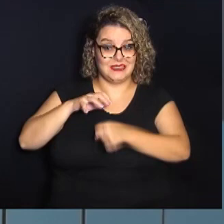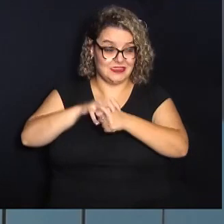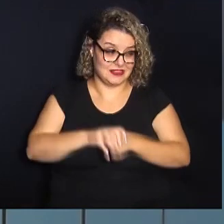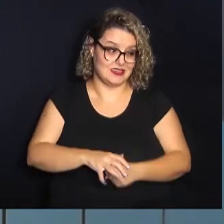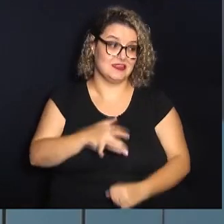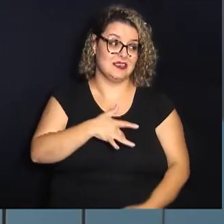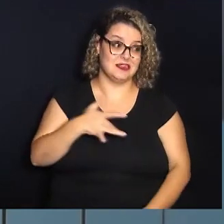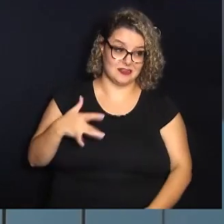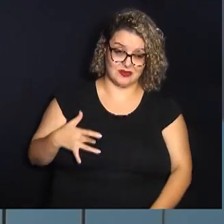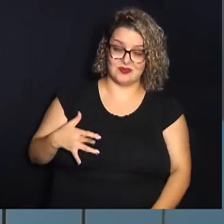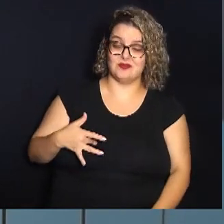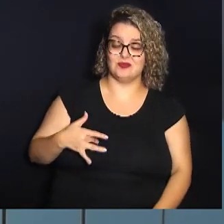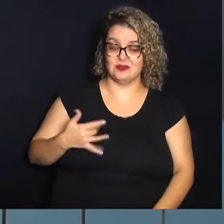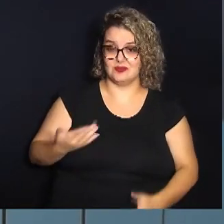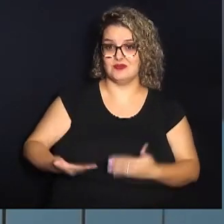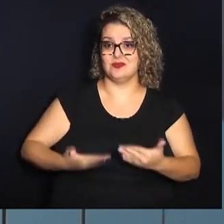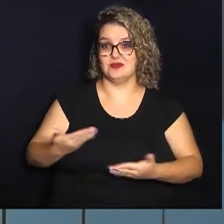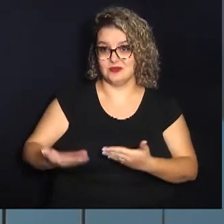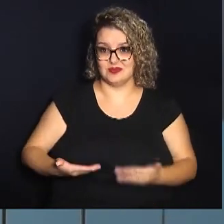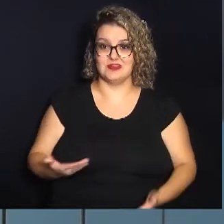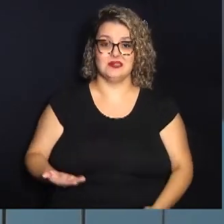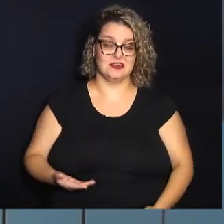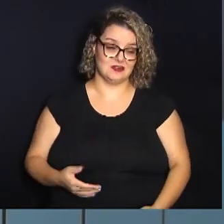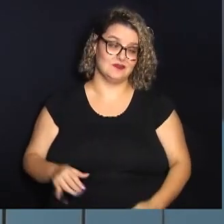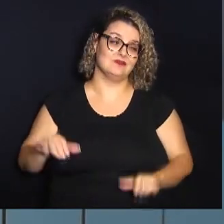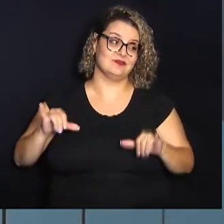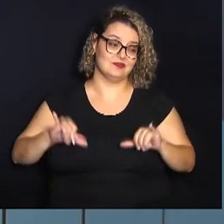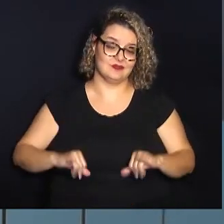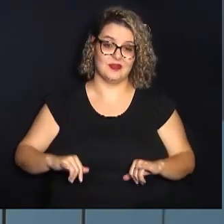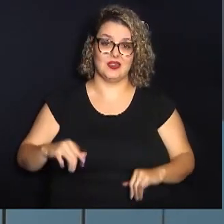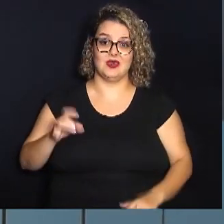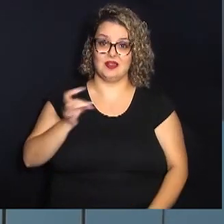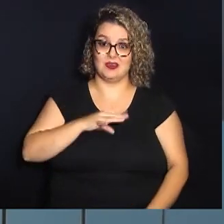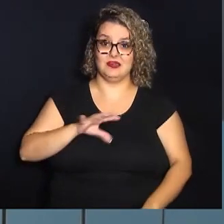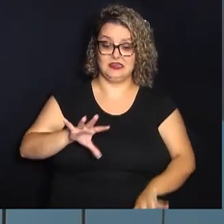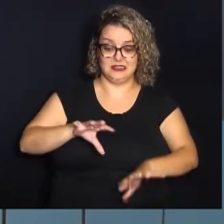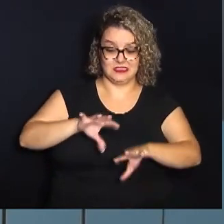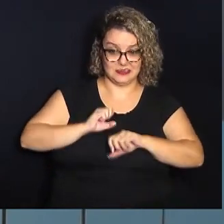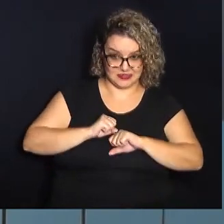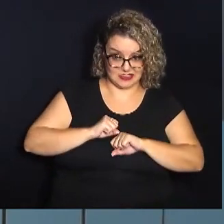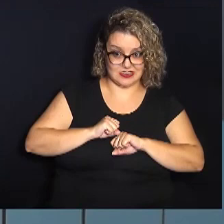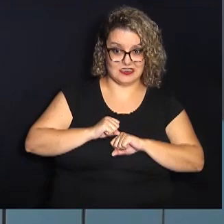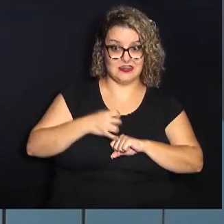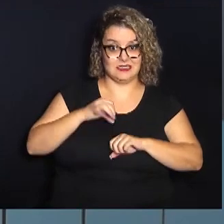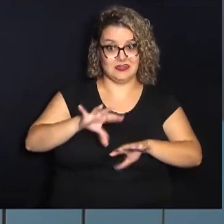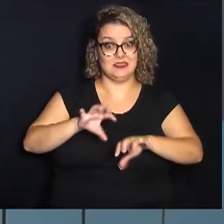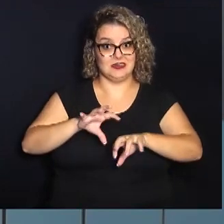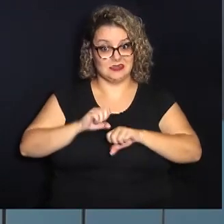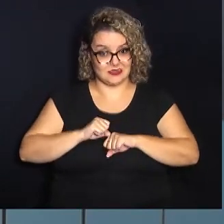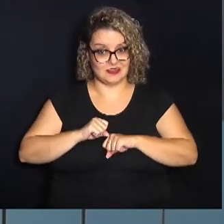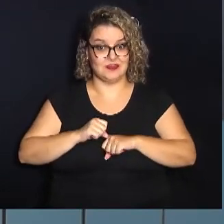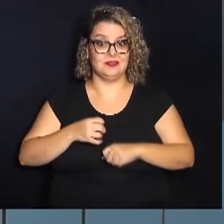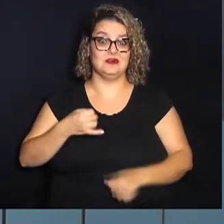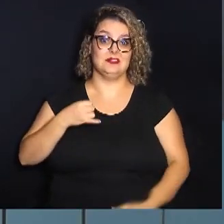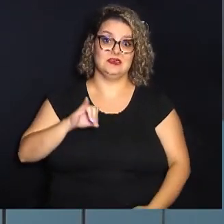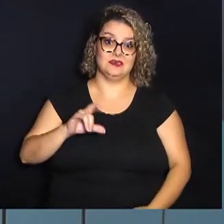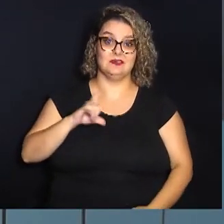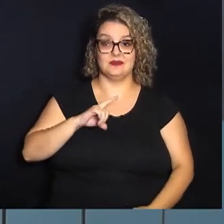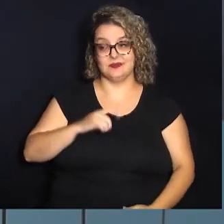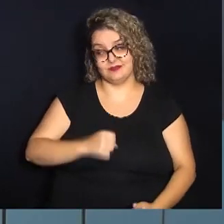sofre. Então, a gente fica com medo de ser infectado e se ser infectado, se a gente vai ter o